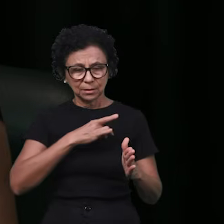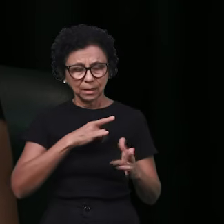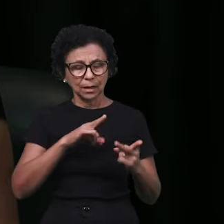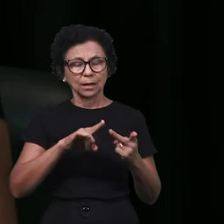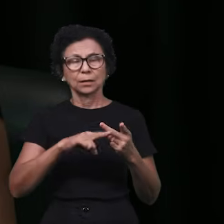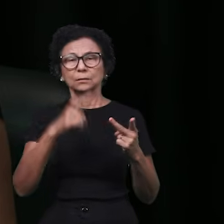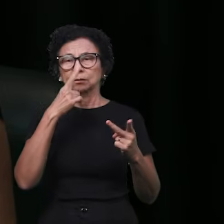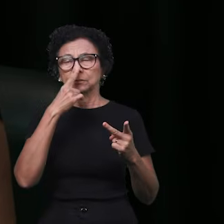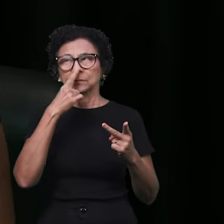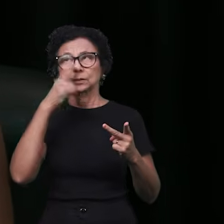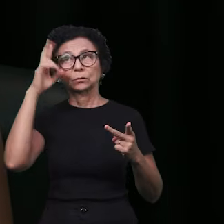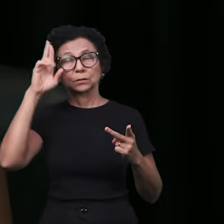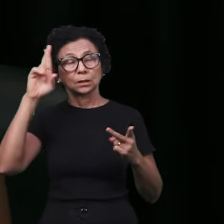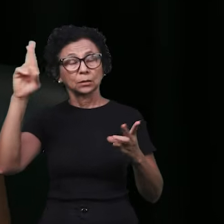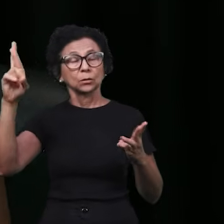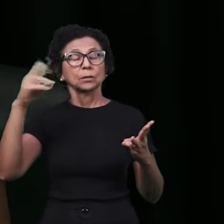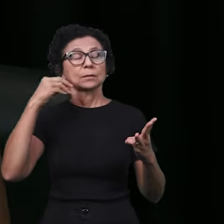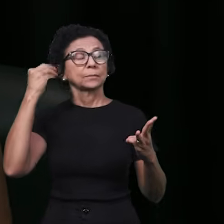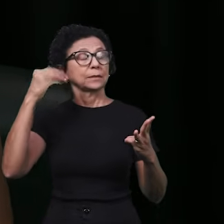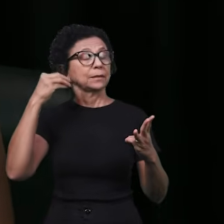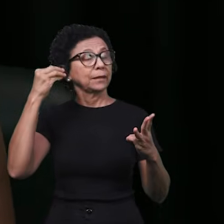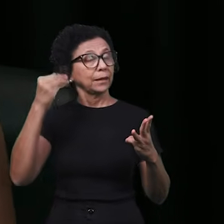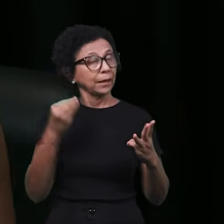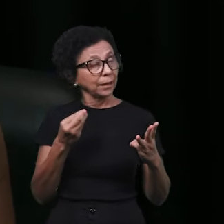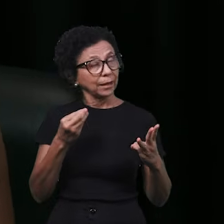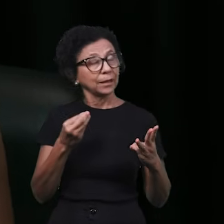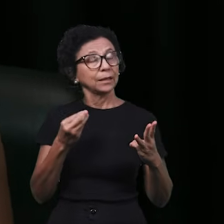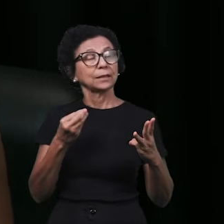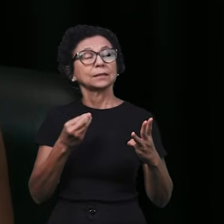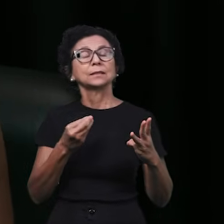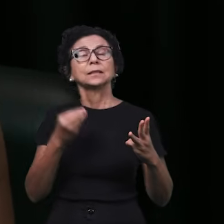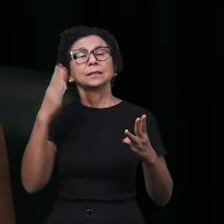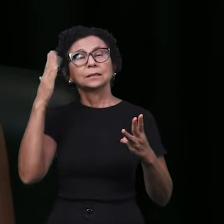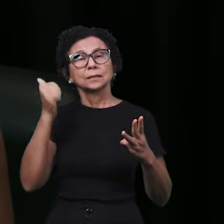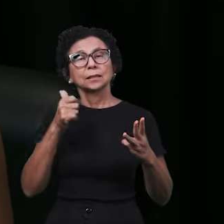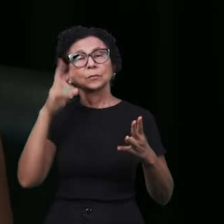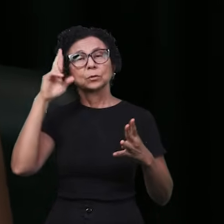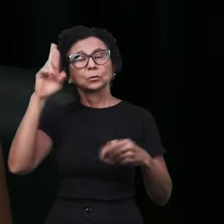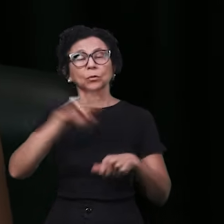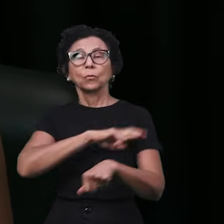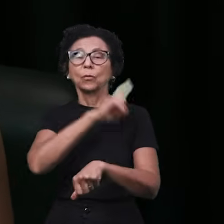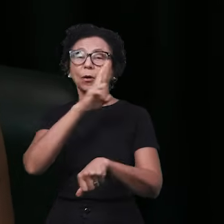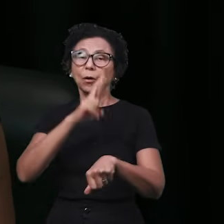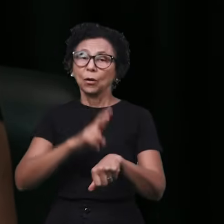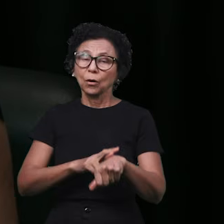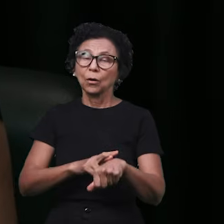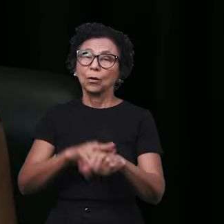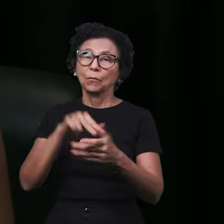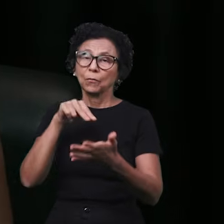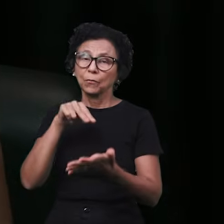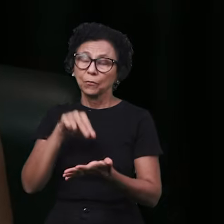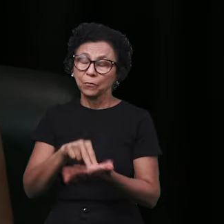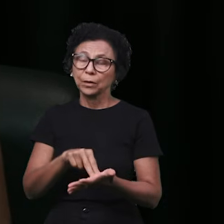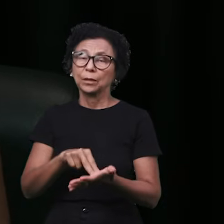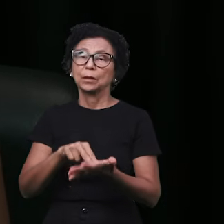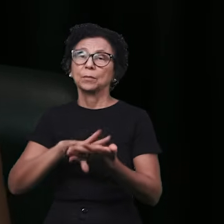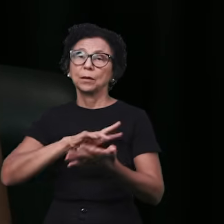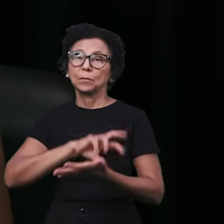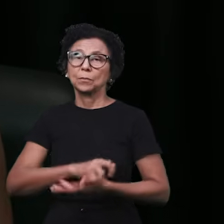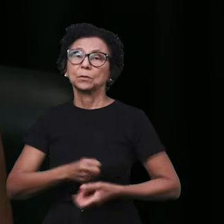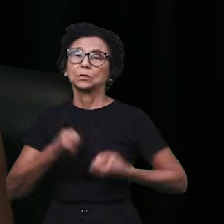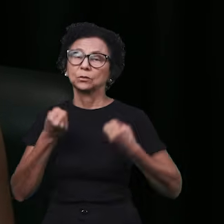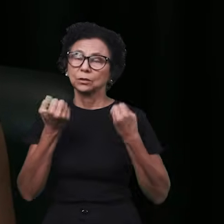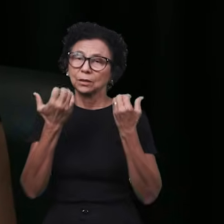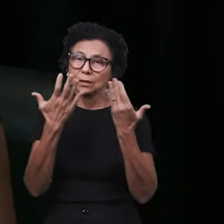Senhor. Já viu que o Senhor é sua rocha, Ele é o seu fundamento, Ele que Glória te a deu o Deus. amor, Ele que desabrochou a fé, e agora